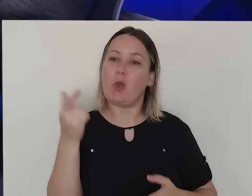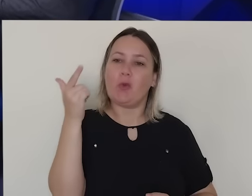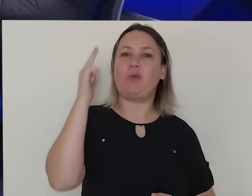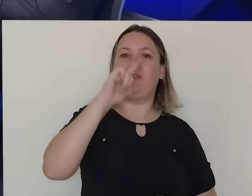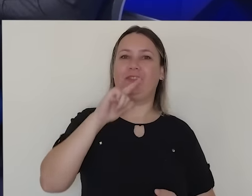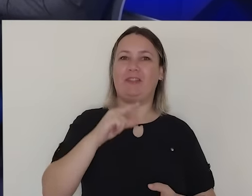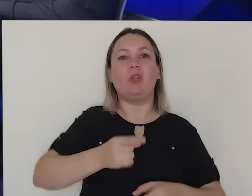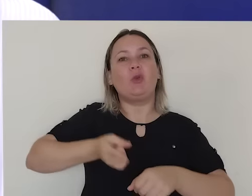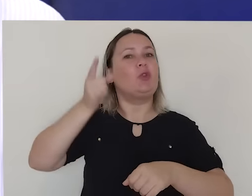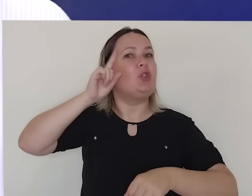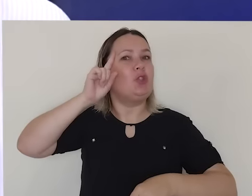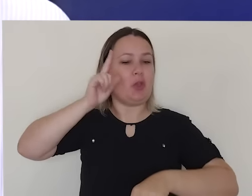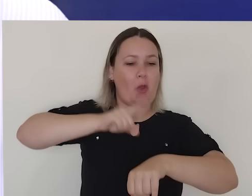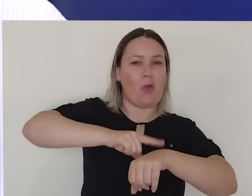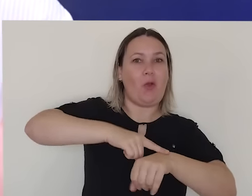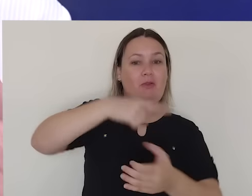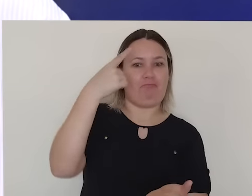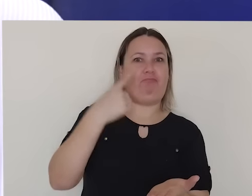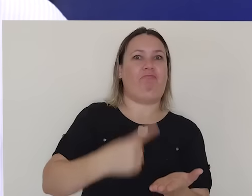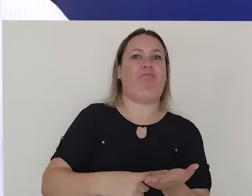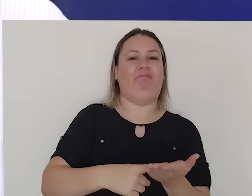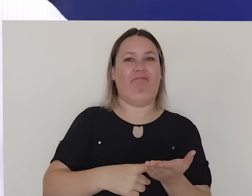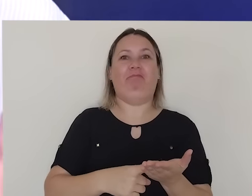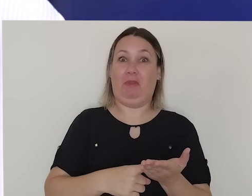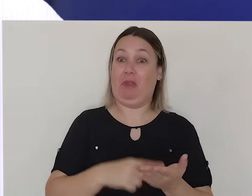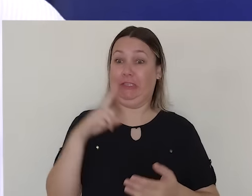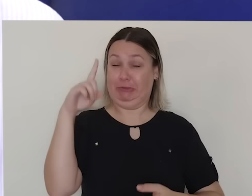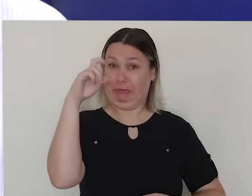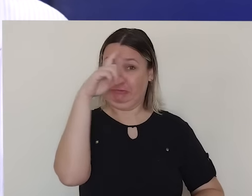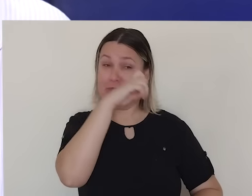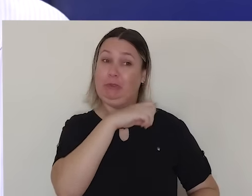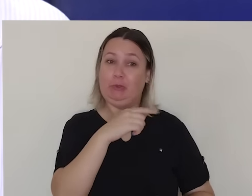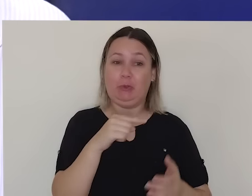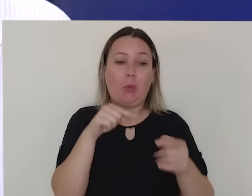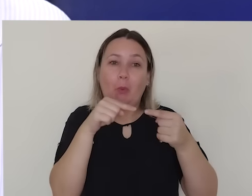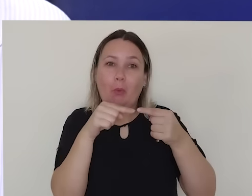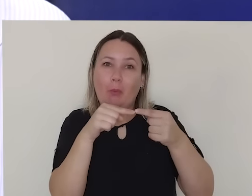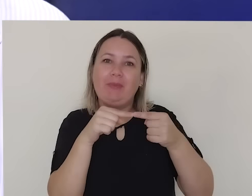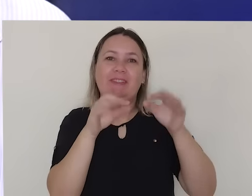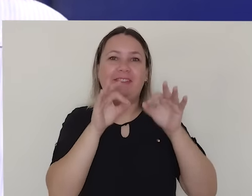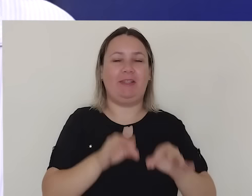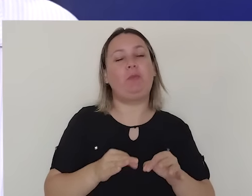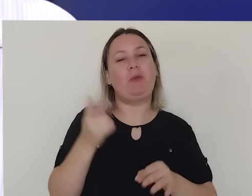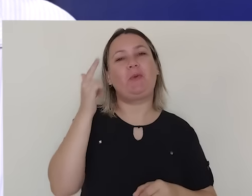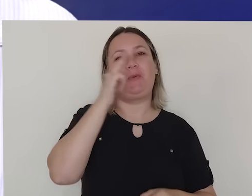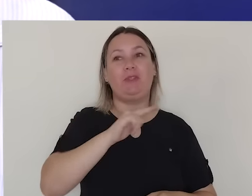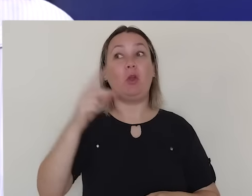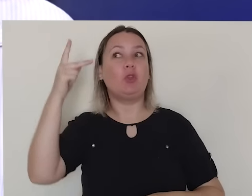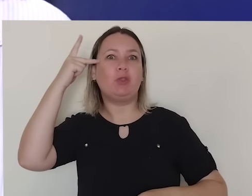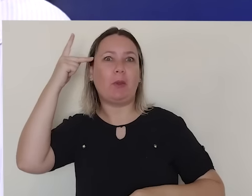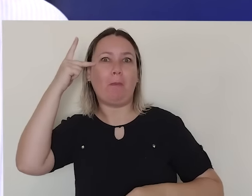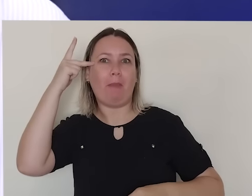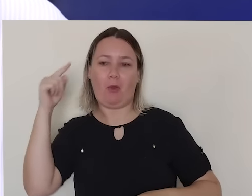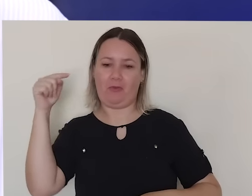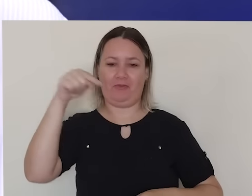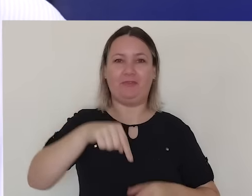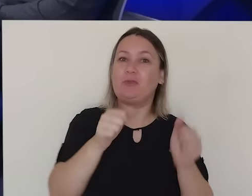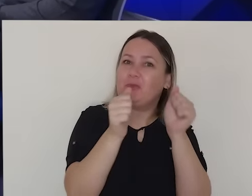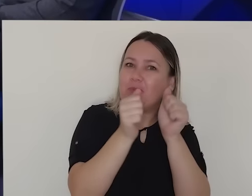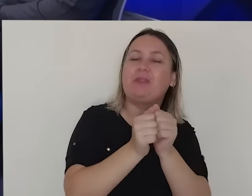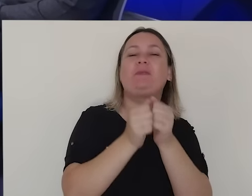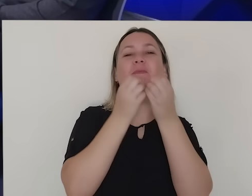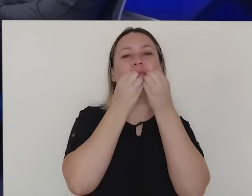conciliar a agenda de três feras em São Paulo para que a gente possa est falando em sustentabilidade mas sem dúvida é uma agenda e um tema super